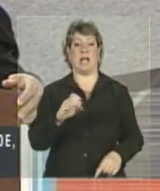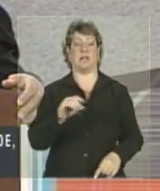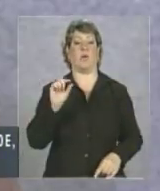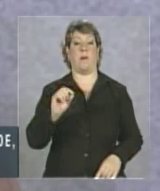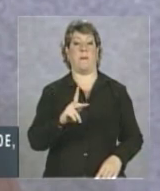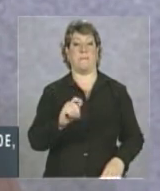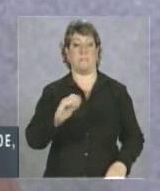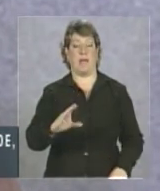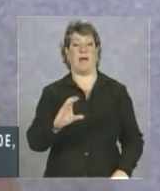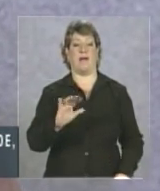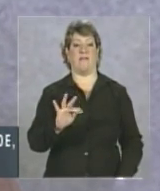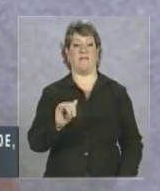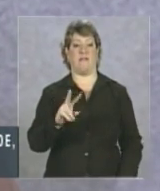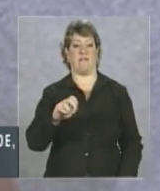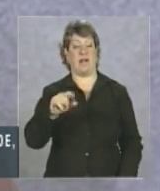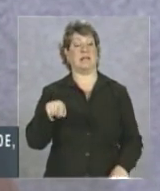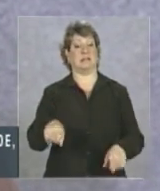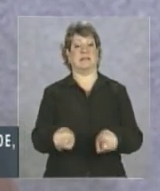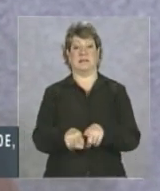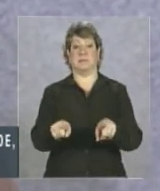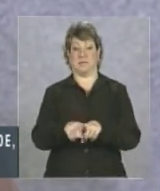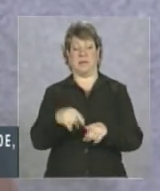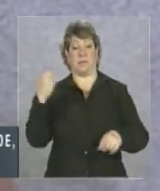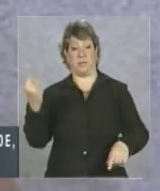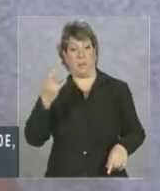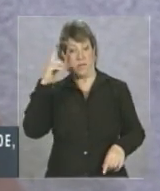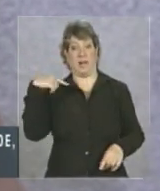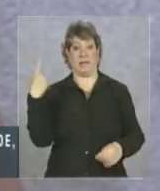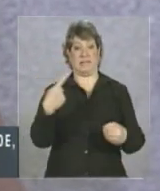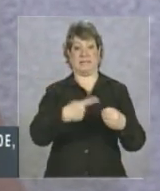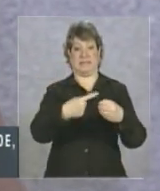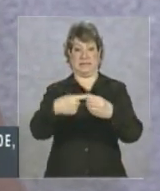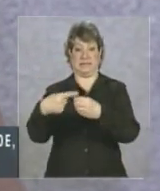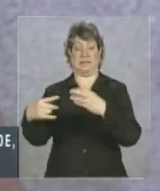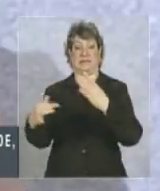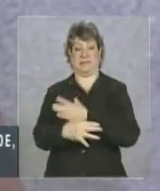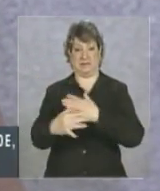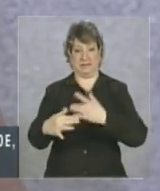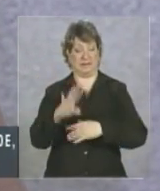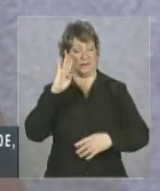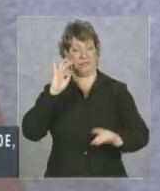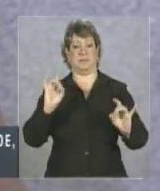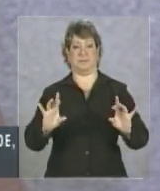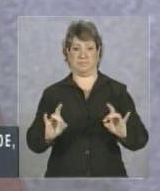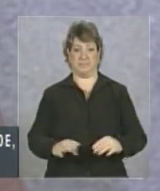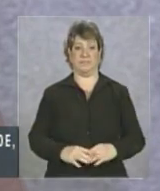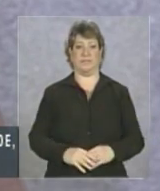Favela, que isso também é uma demanda importante para as cidades, as grandes cidades em especial.